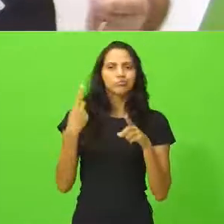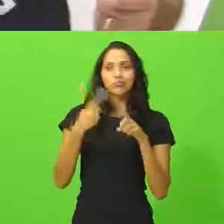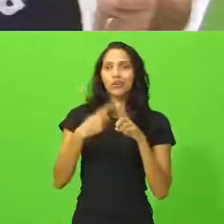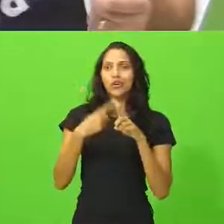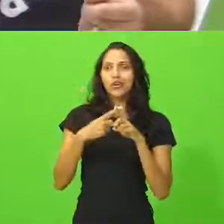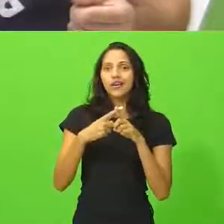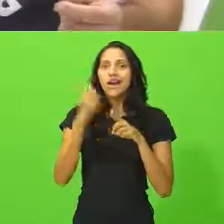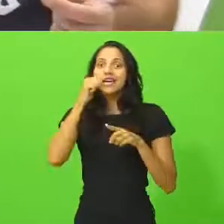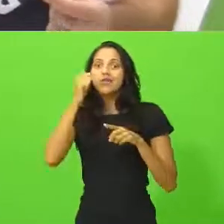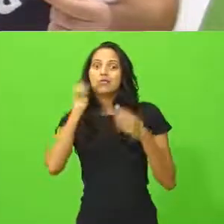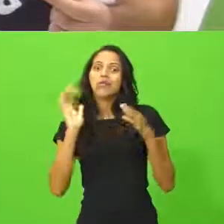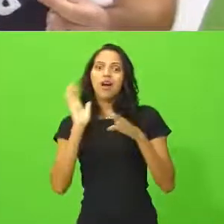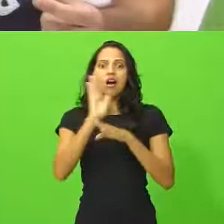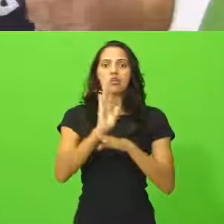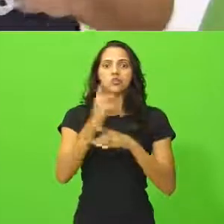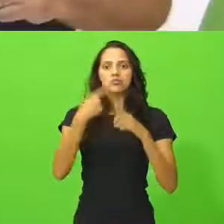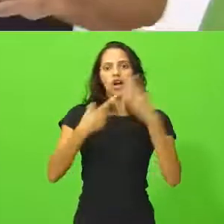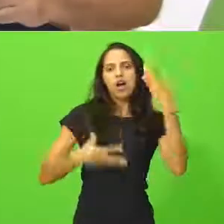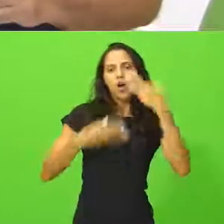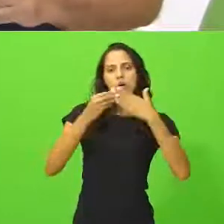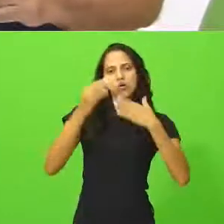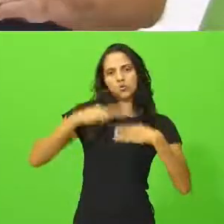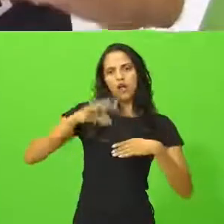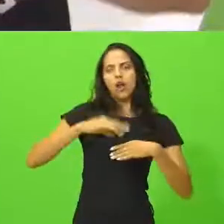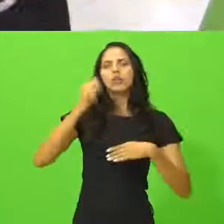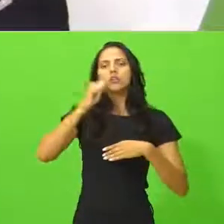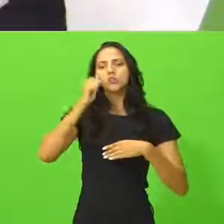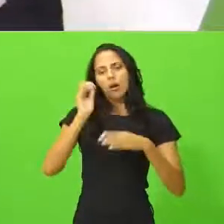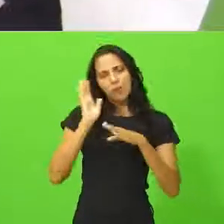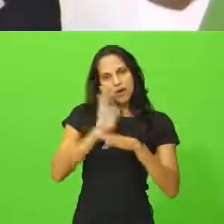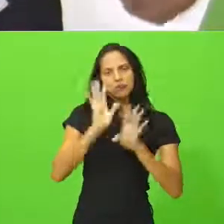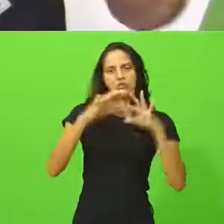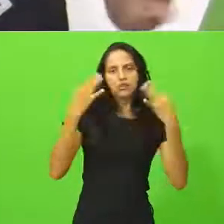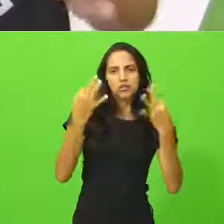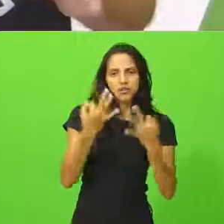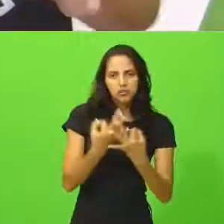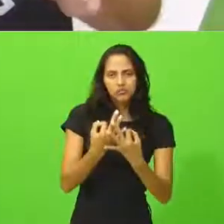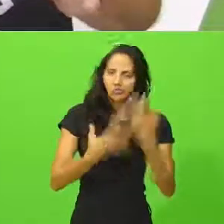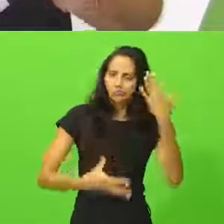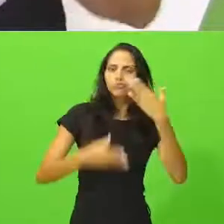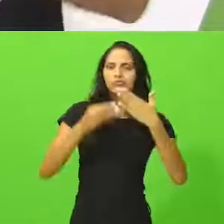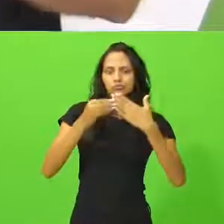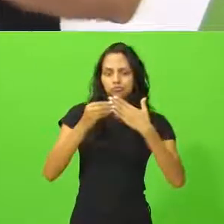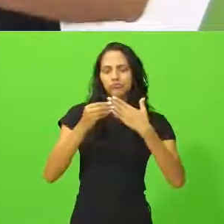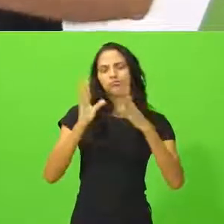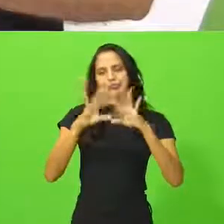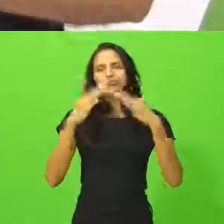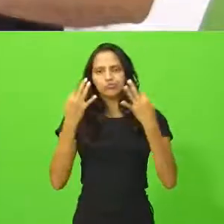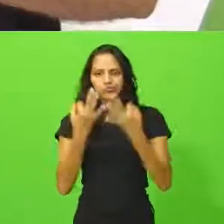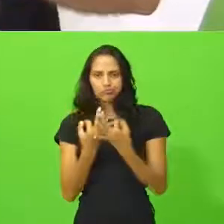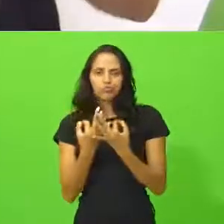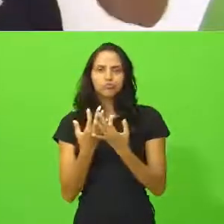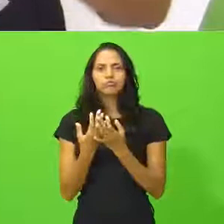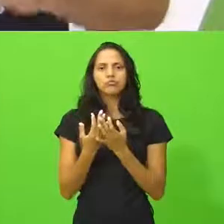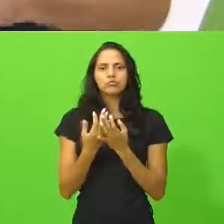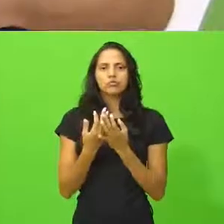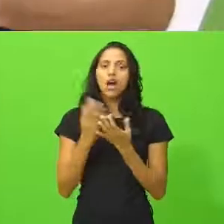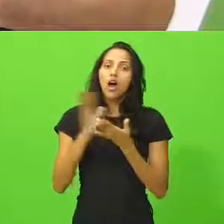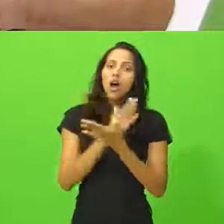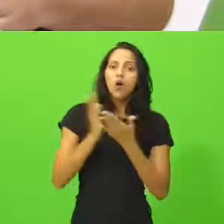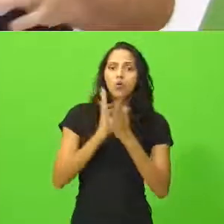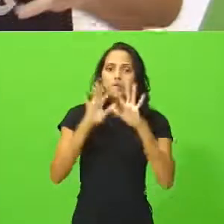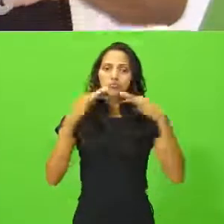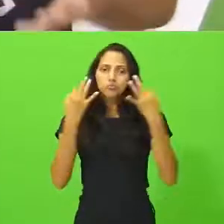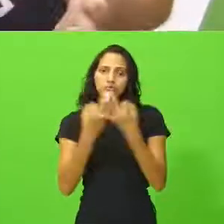família. Então, entra o que, professor? A renda da mulher, que vai complementar de uma certa forma. Em alguns casos, a